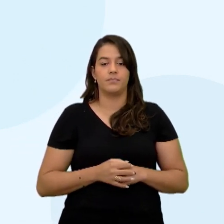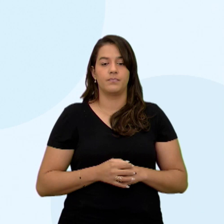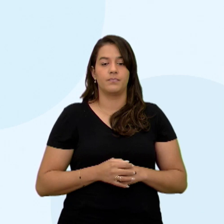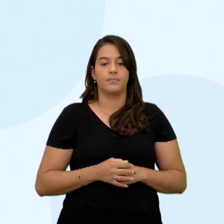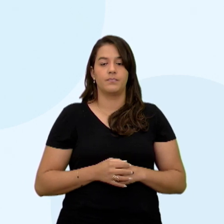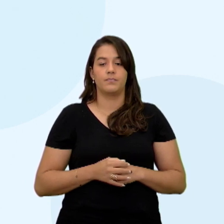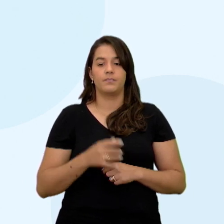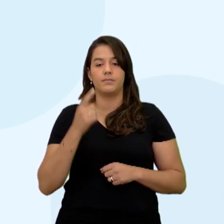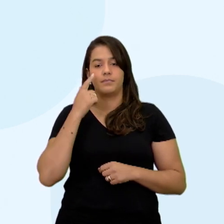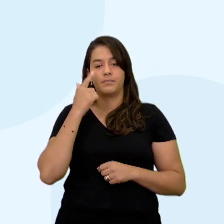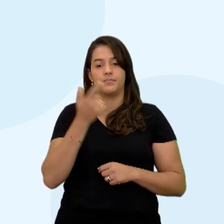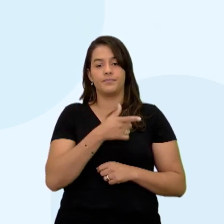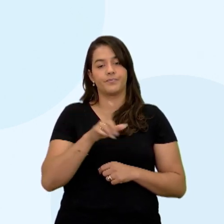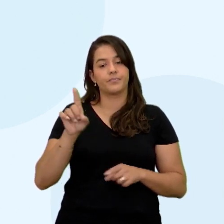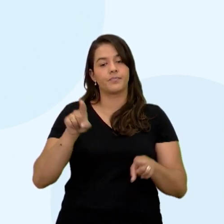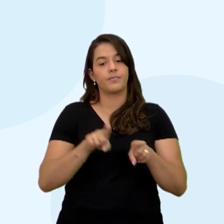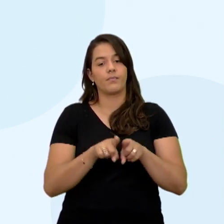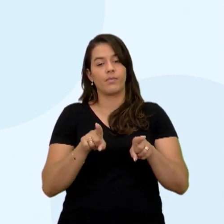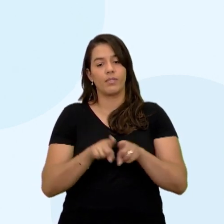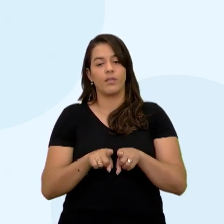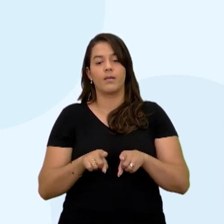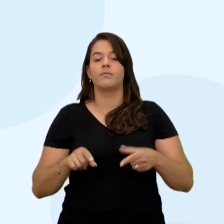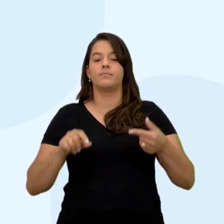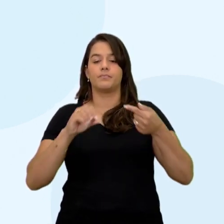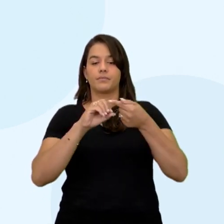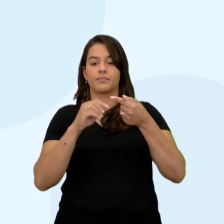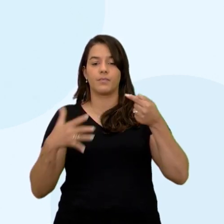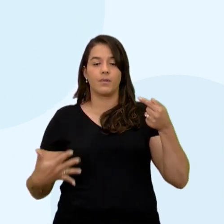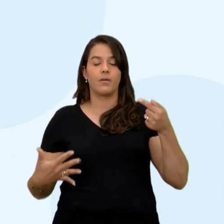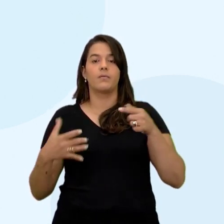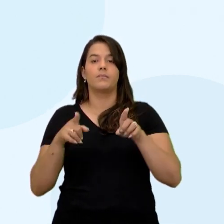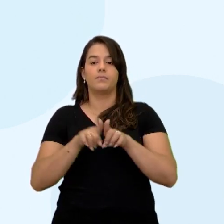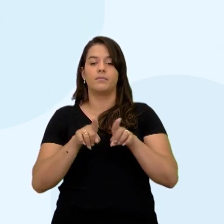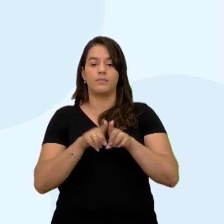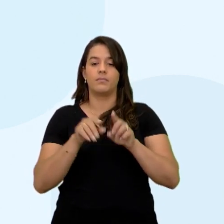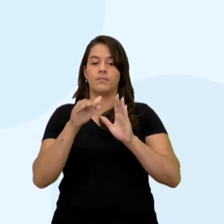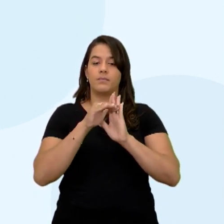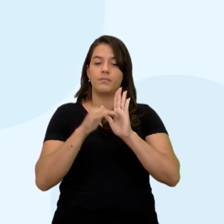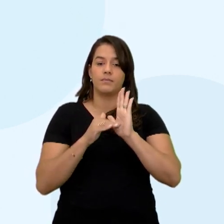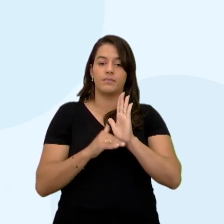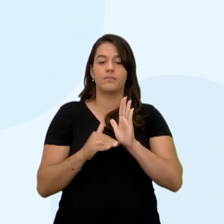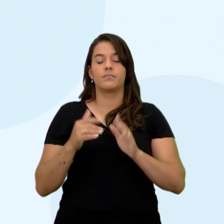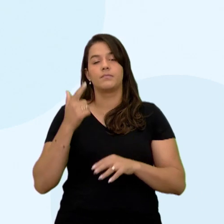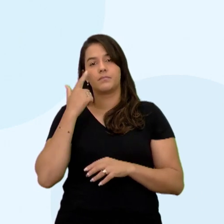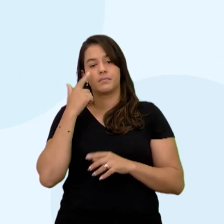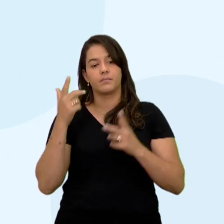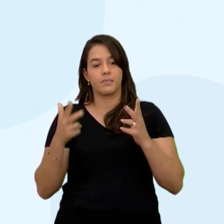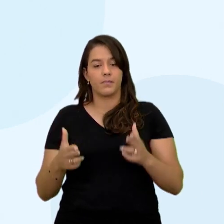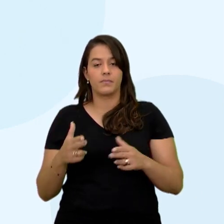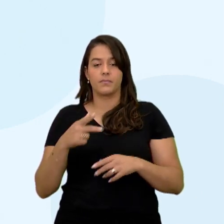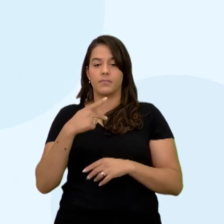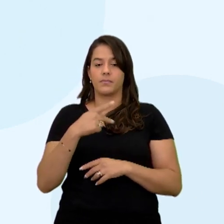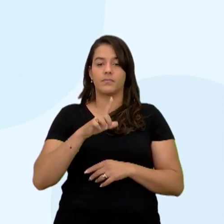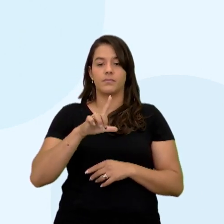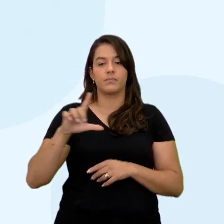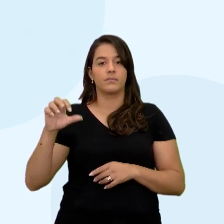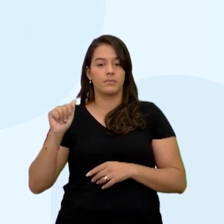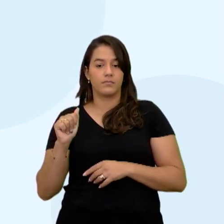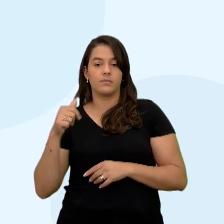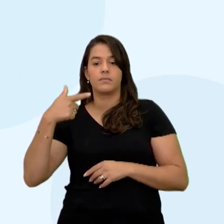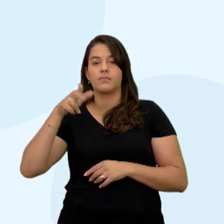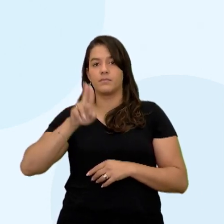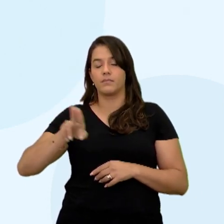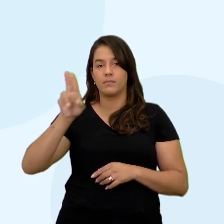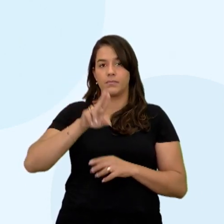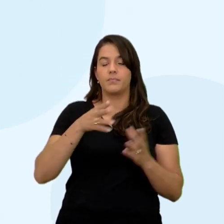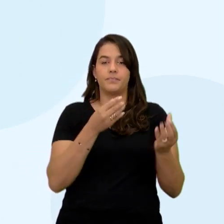só. Outra, bacana, o Google Agenda. O Google Agenda. Funciona como um planner, tá bom, gente? Mas o Google Agenda, eu adoro, uso